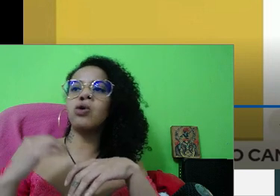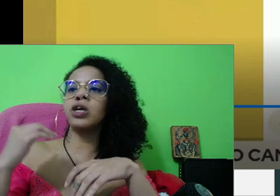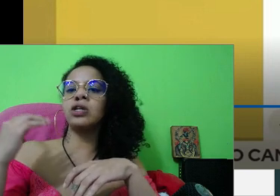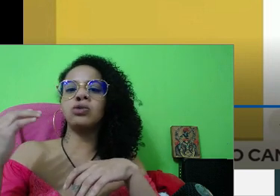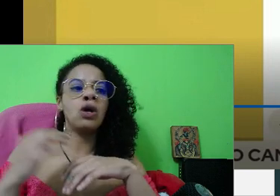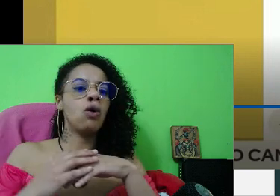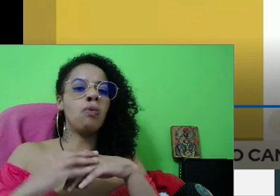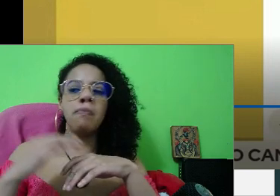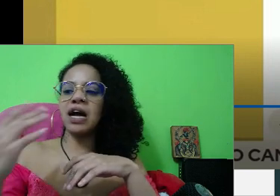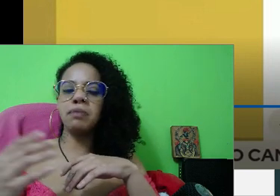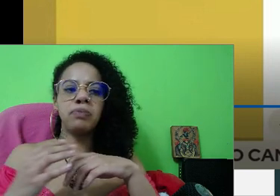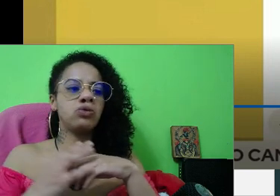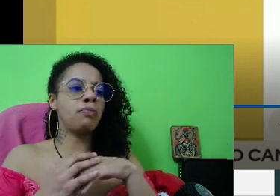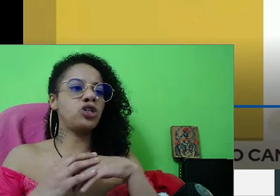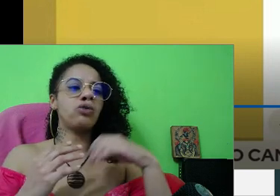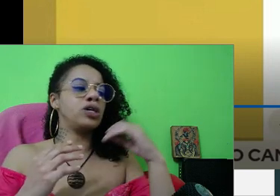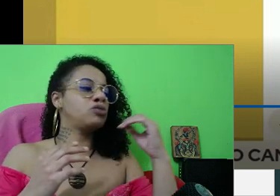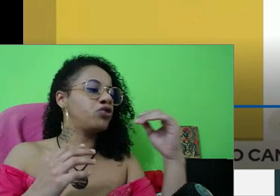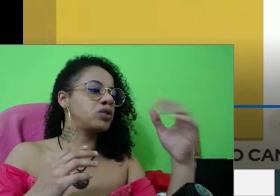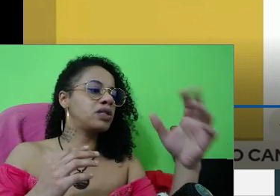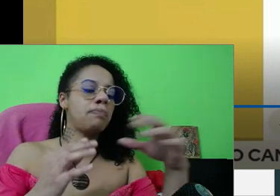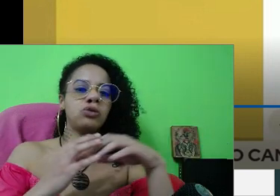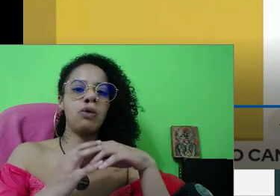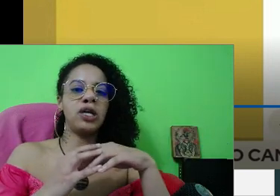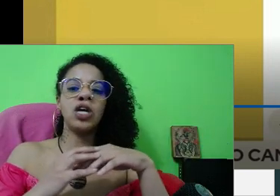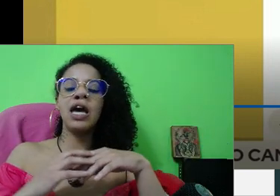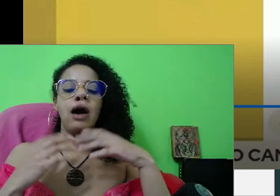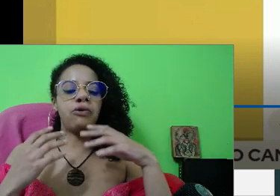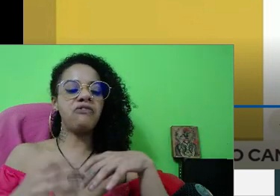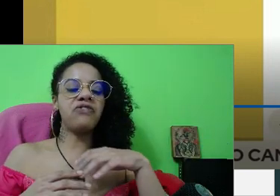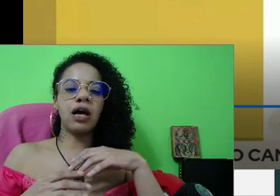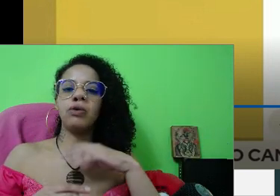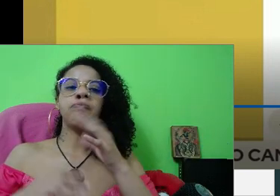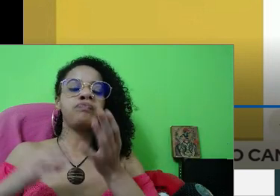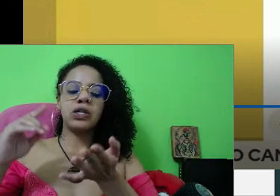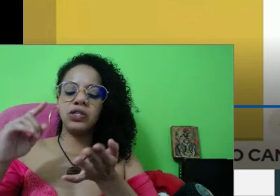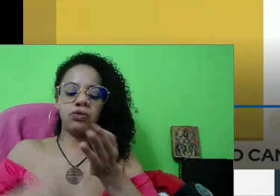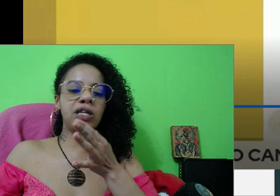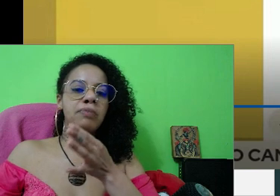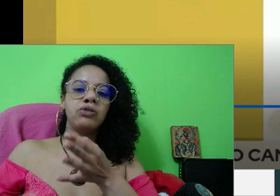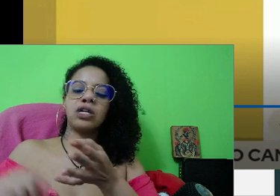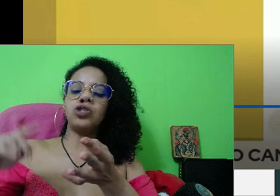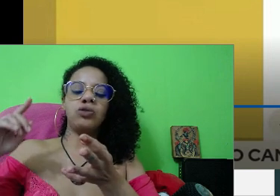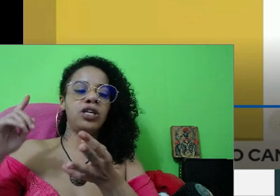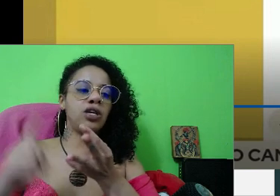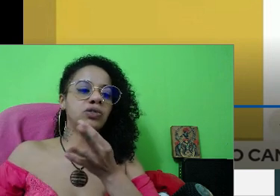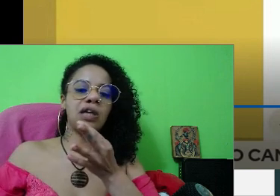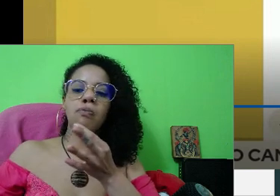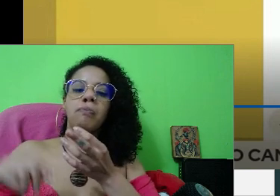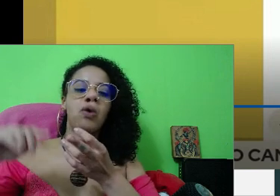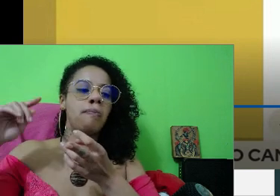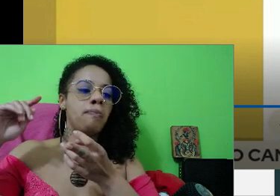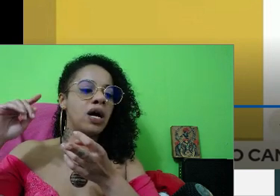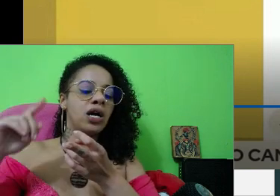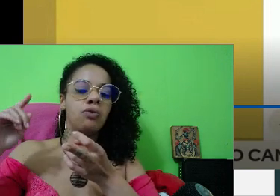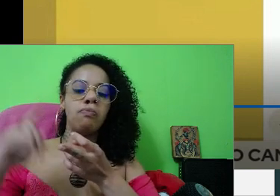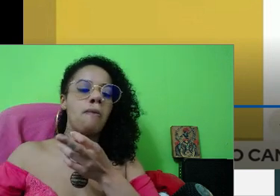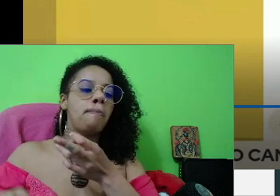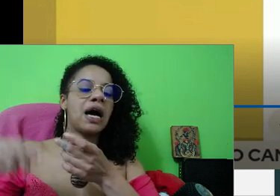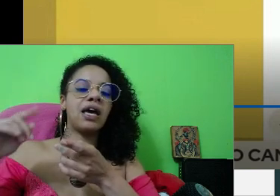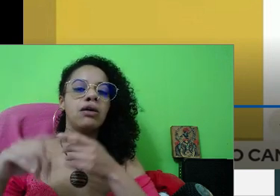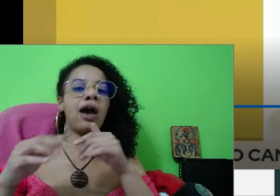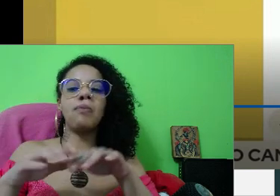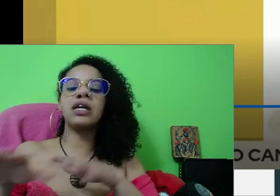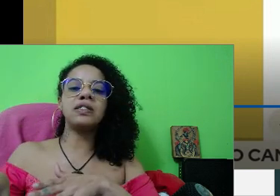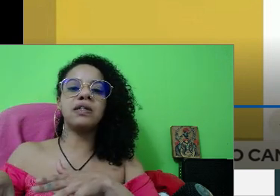pessoalmente não conheço o Merlin pessoalmente não conheço você pessoalmente é o que eu falo se cuida bem do cachorrinho se é uma boa mãe